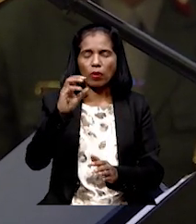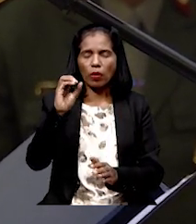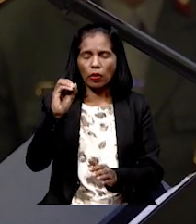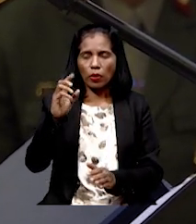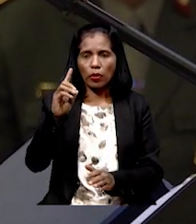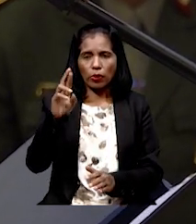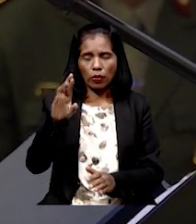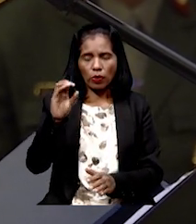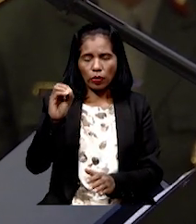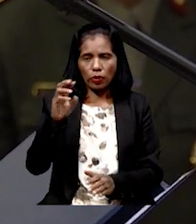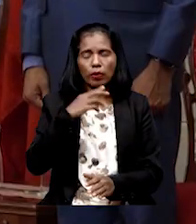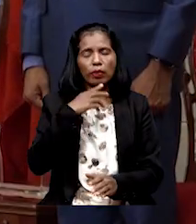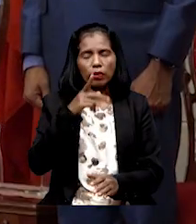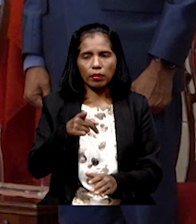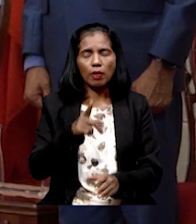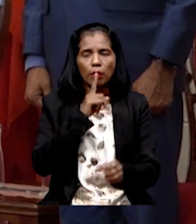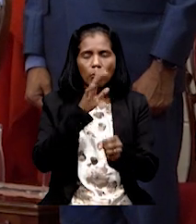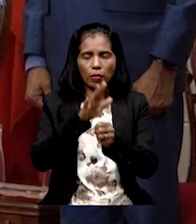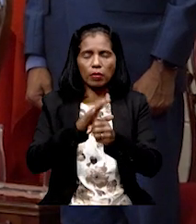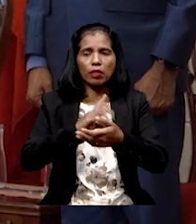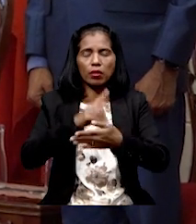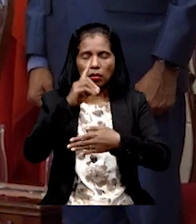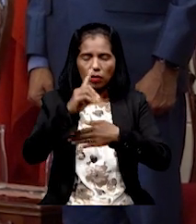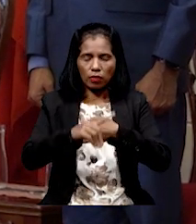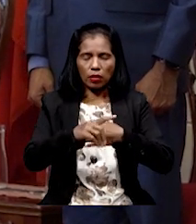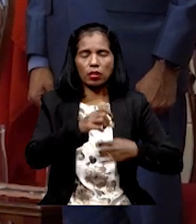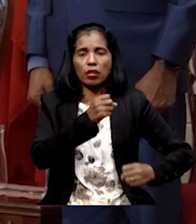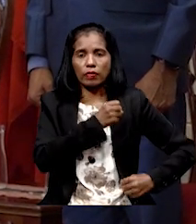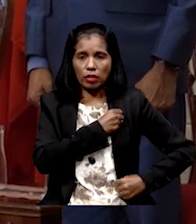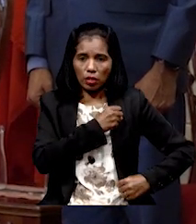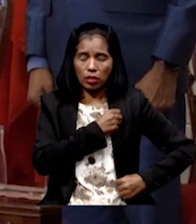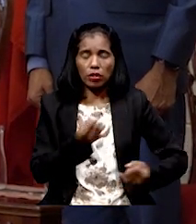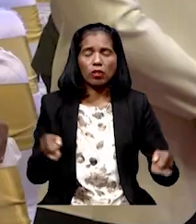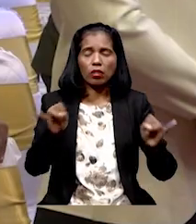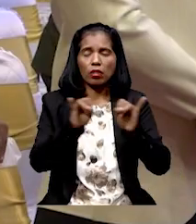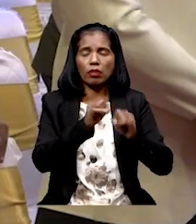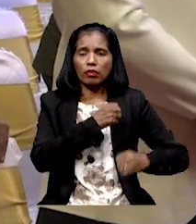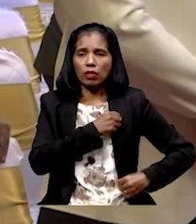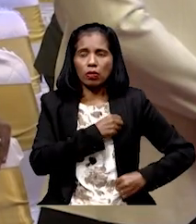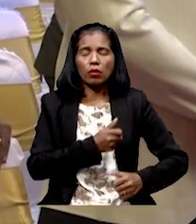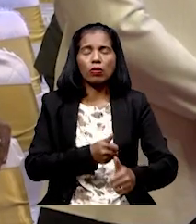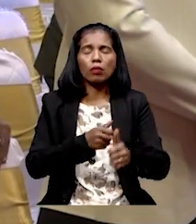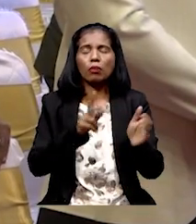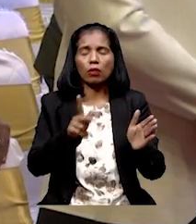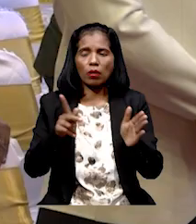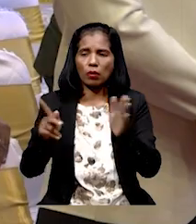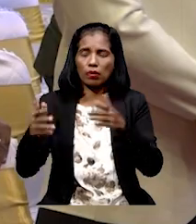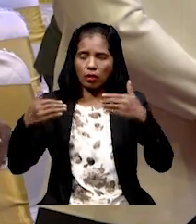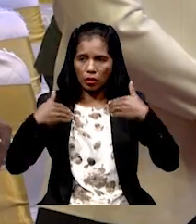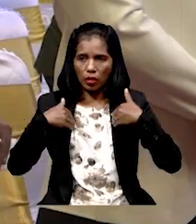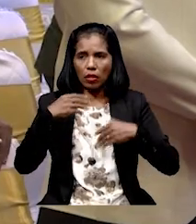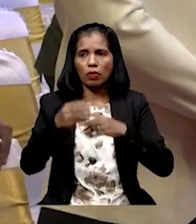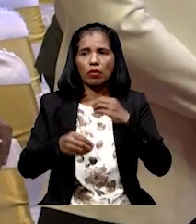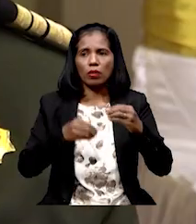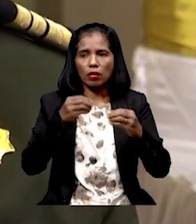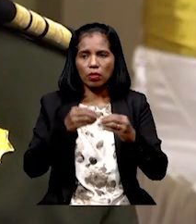Pedro Clamar Figmos, promete se desenvolve instituição FFDTL, ter programa NB, mas estabelece ONA, com a reforma